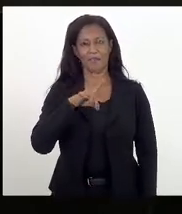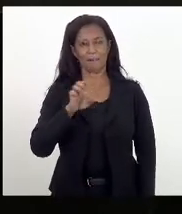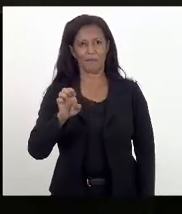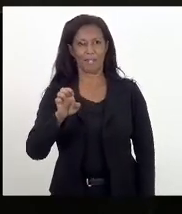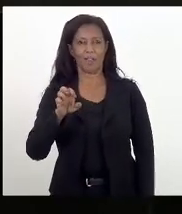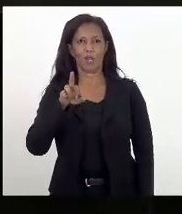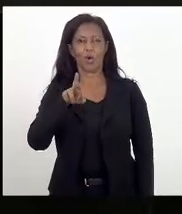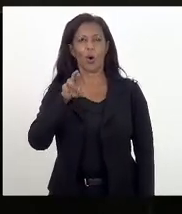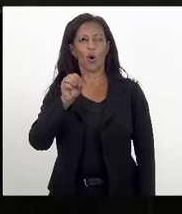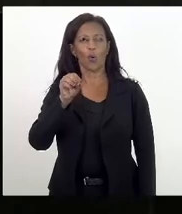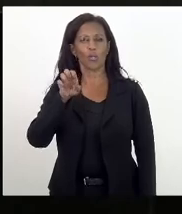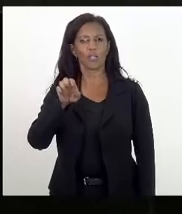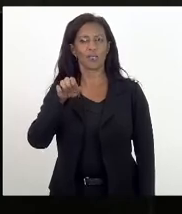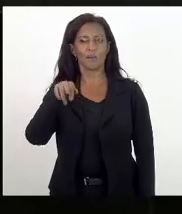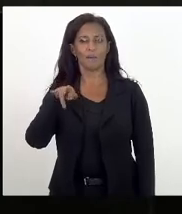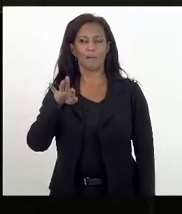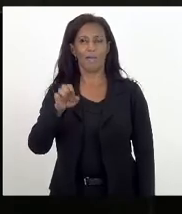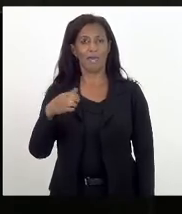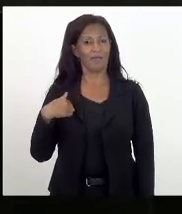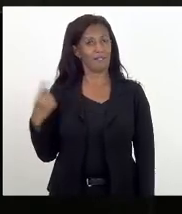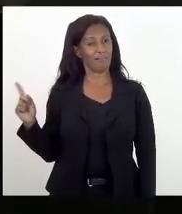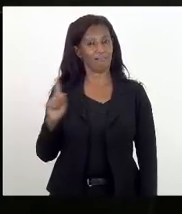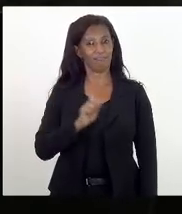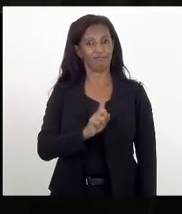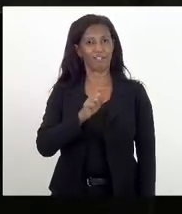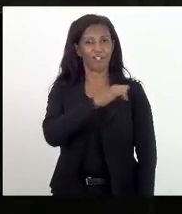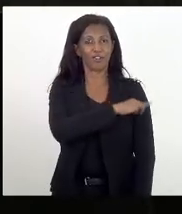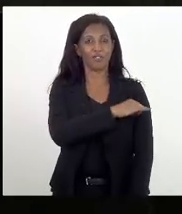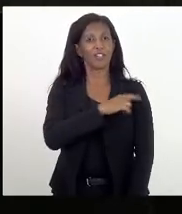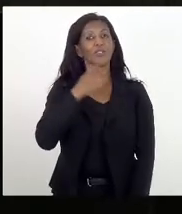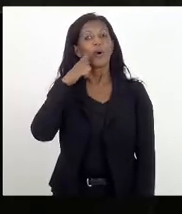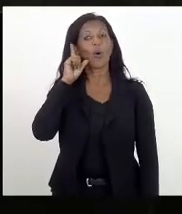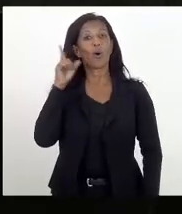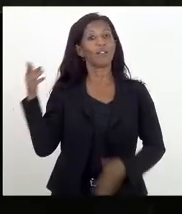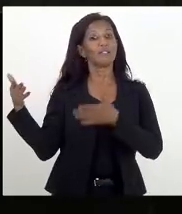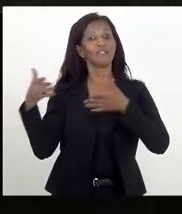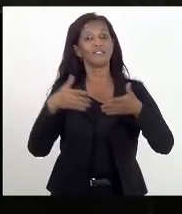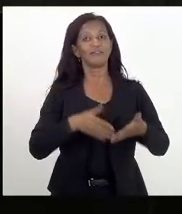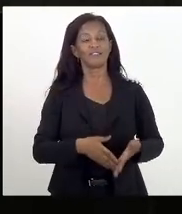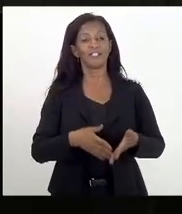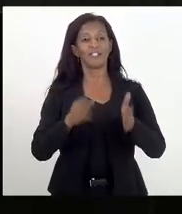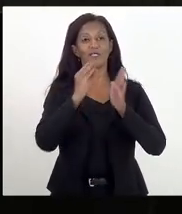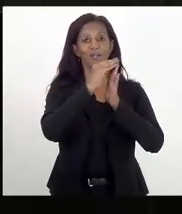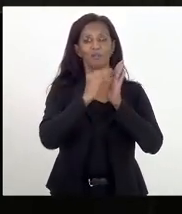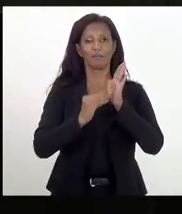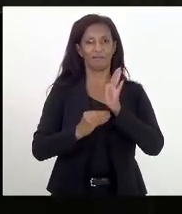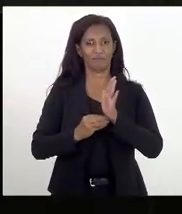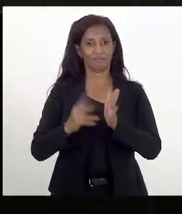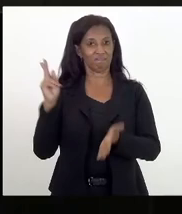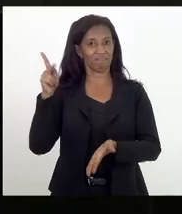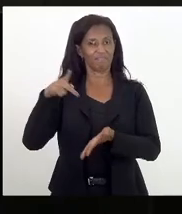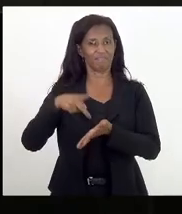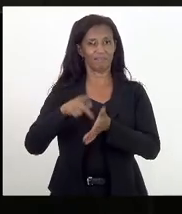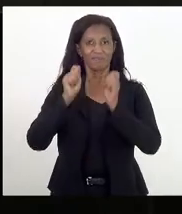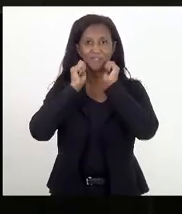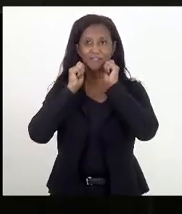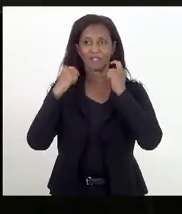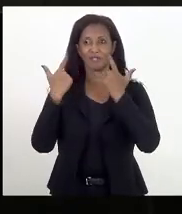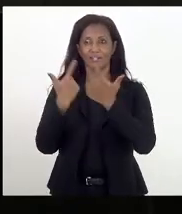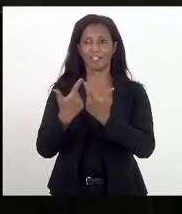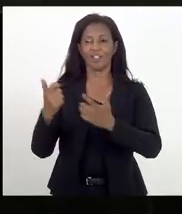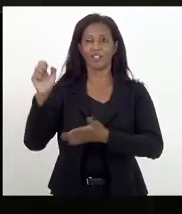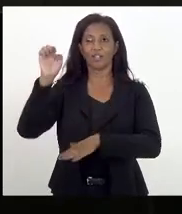rosenverg me estou aqui no Rio de Janeiro desde ontem fazendo uma agenda oficial da Assembleia Legislativa